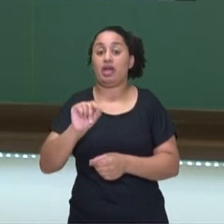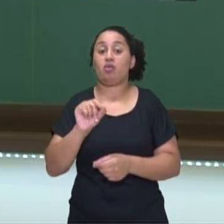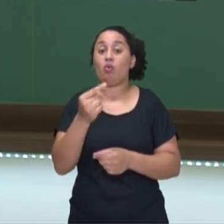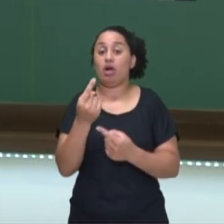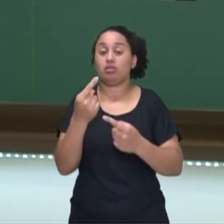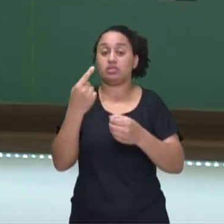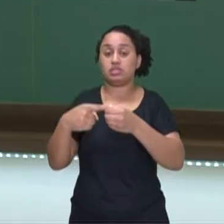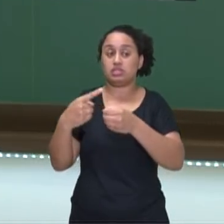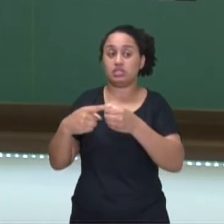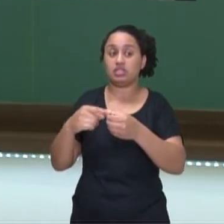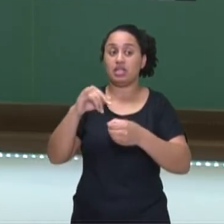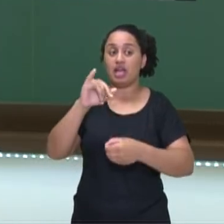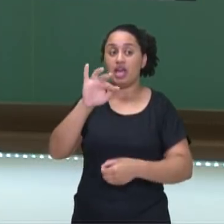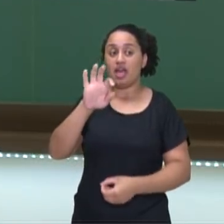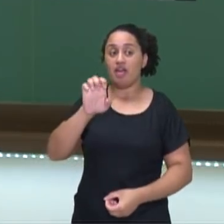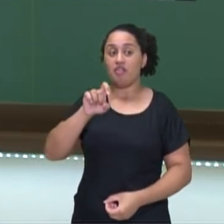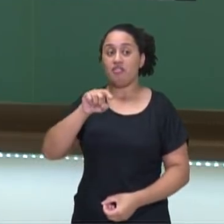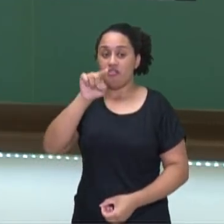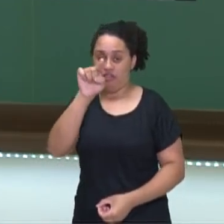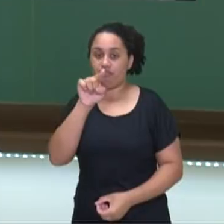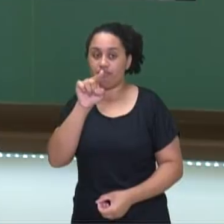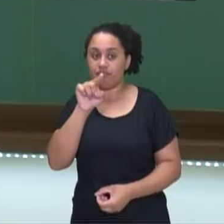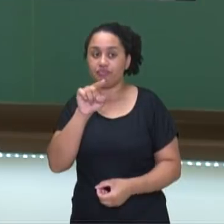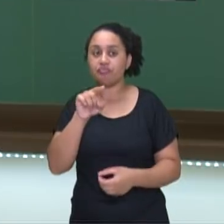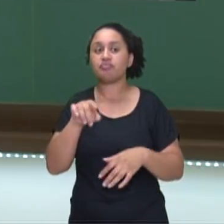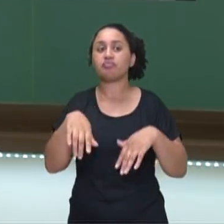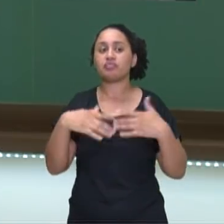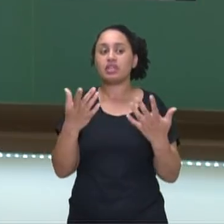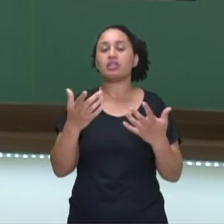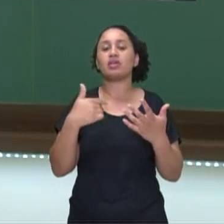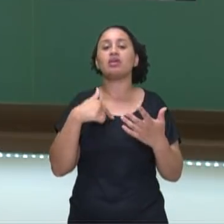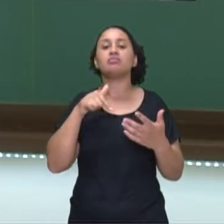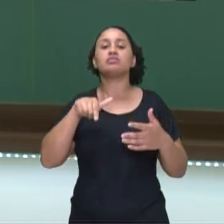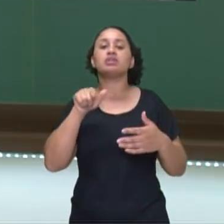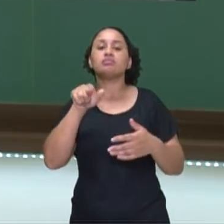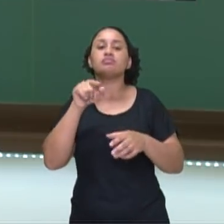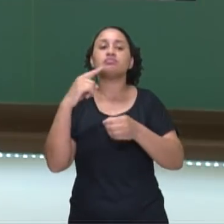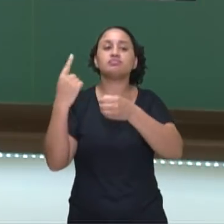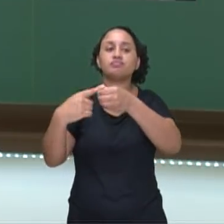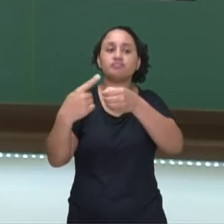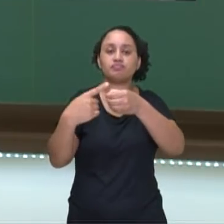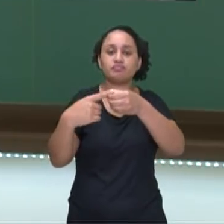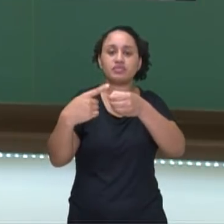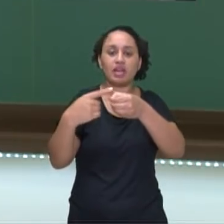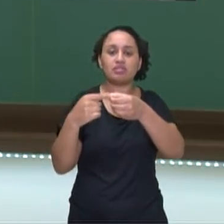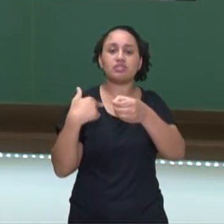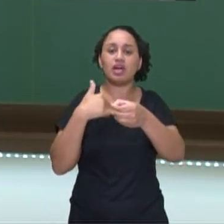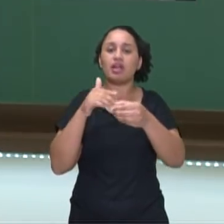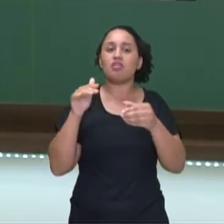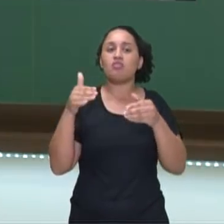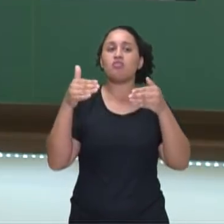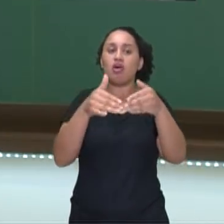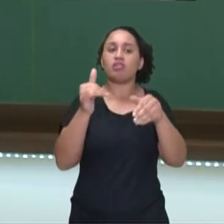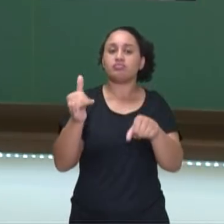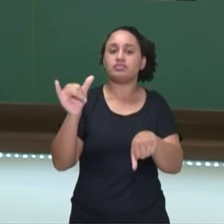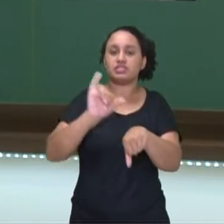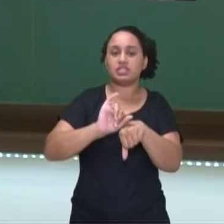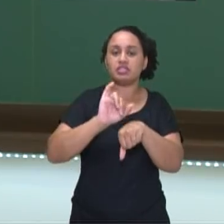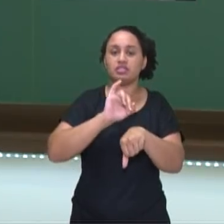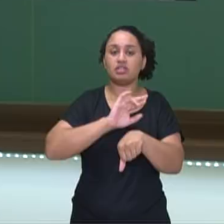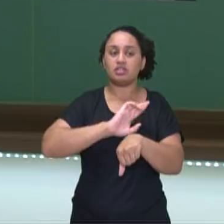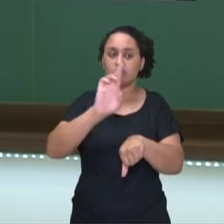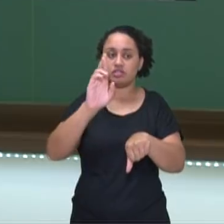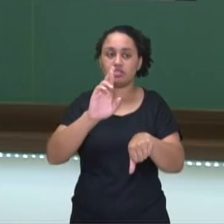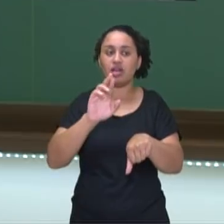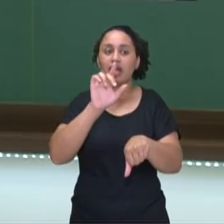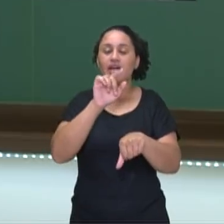Ifé, ou Ilé-Ifé, tá? Então, Ifé, então, essa cidade que é a capital religiosa, era a